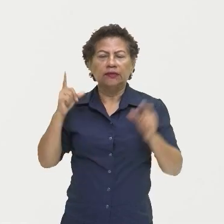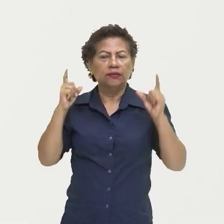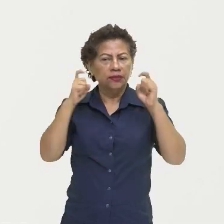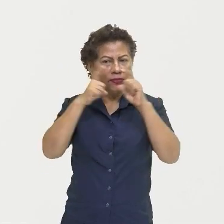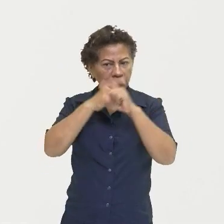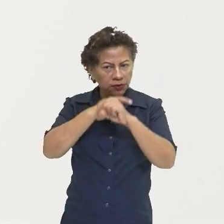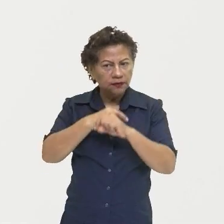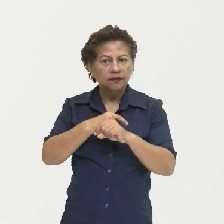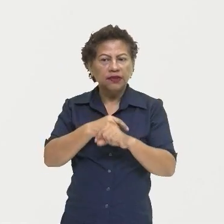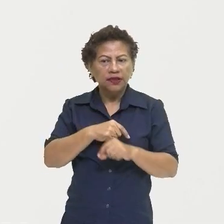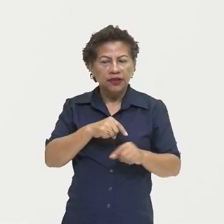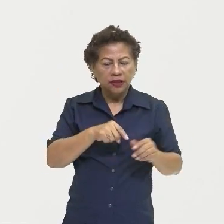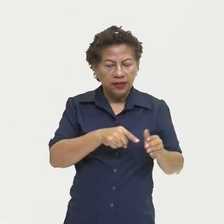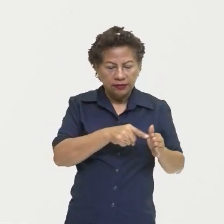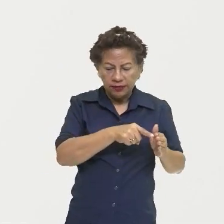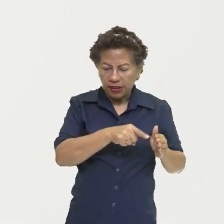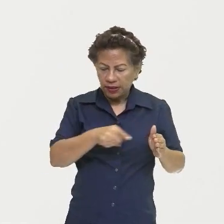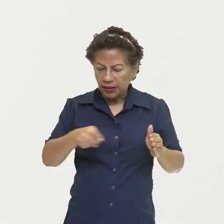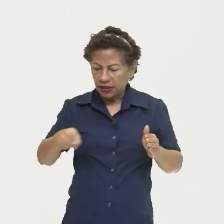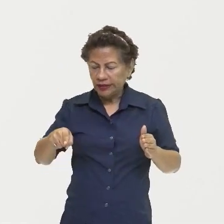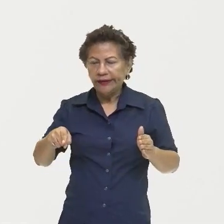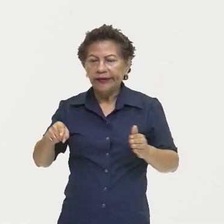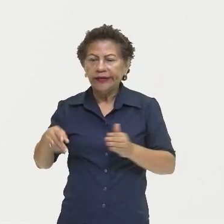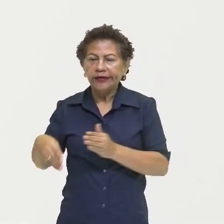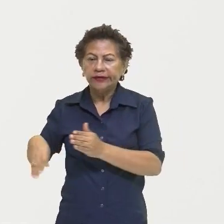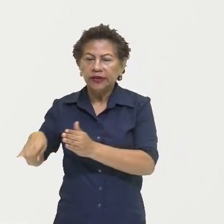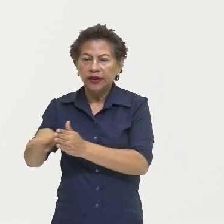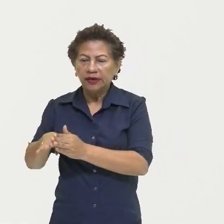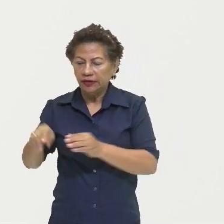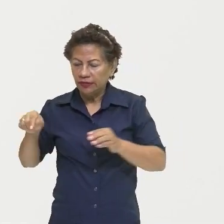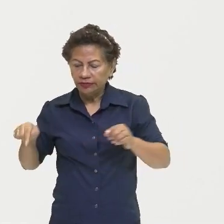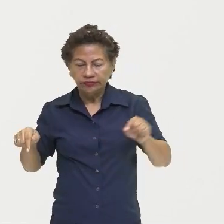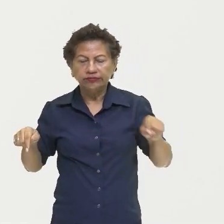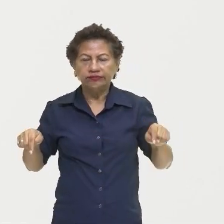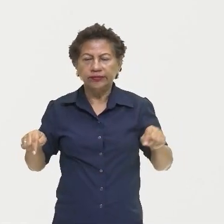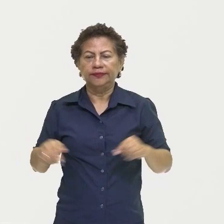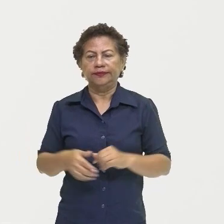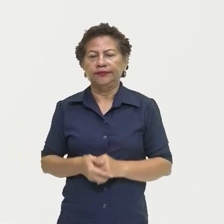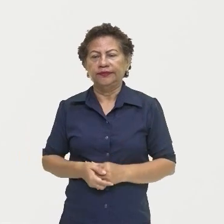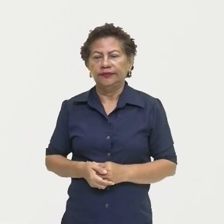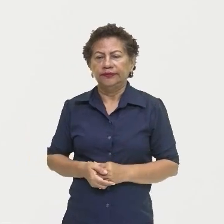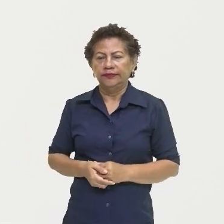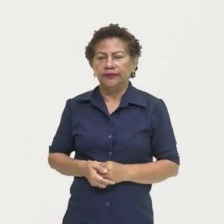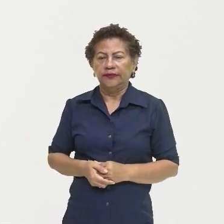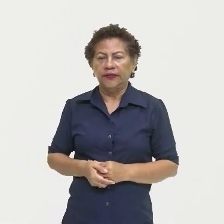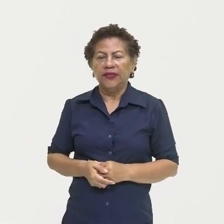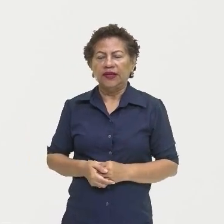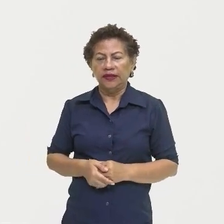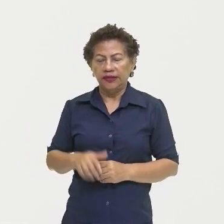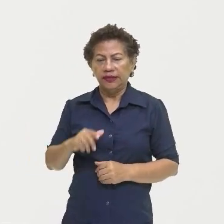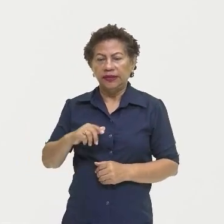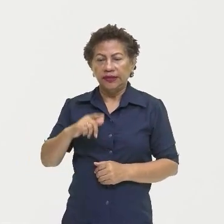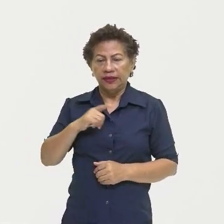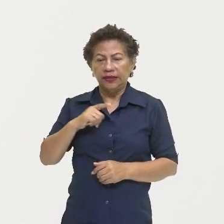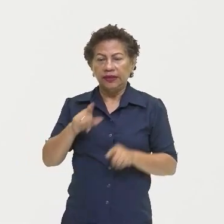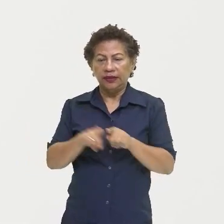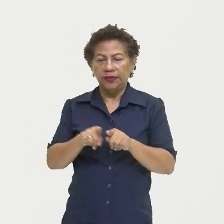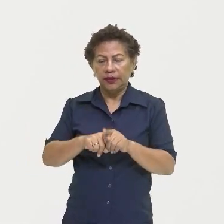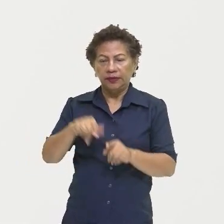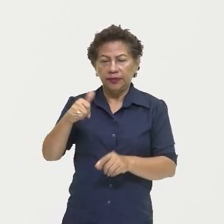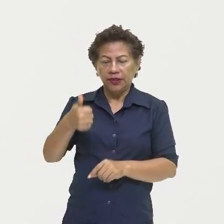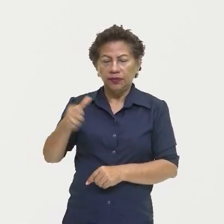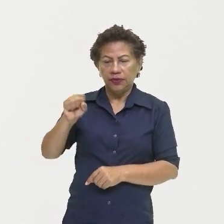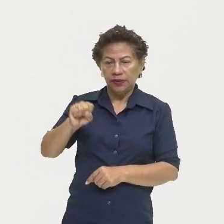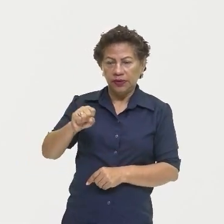dificuldade nesse acesso de locomoção, como a gente pode observar. E aí, nós temos aqui de